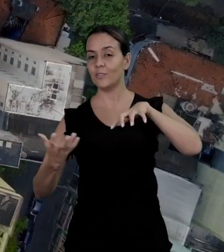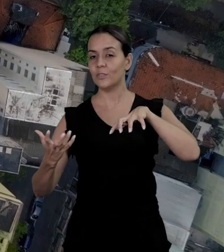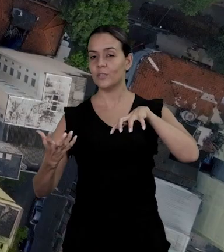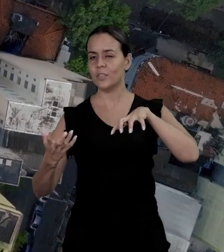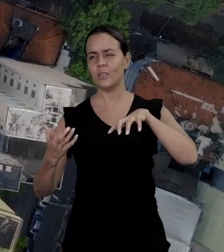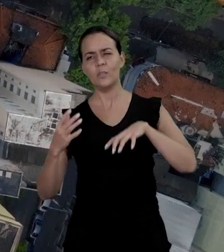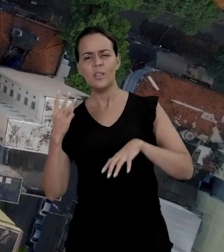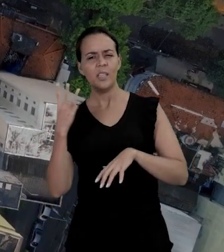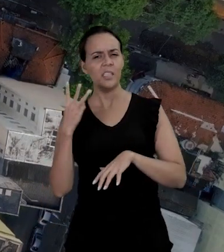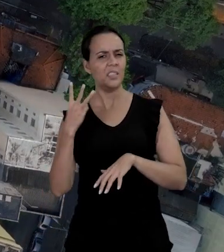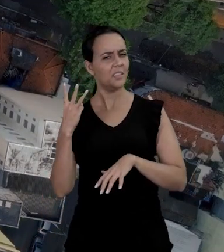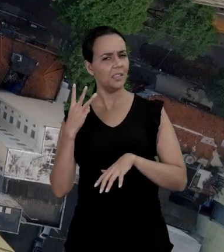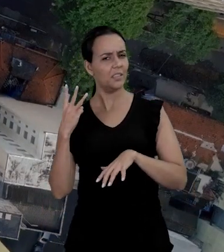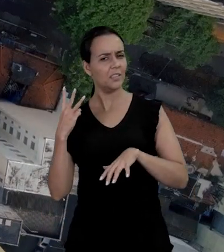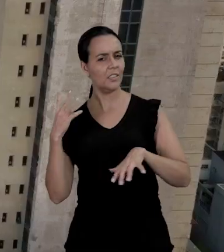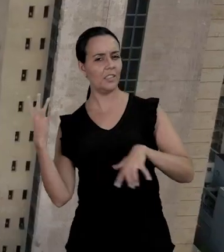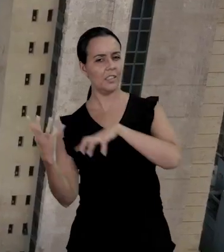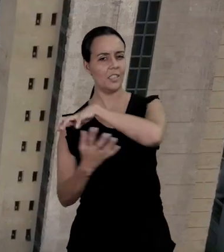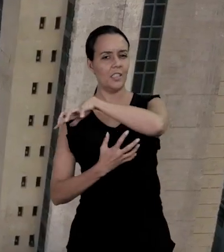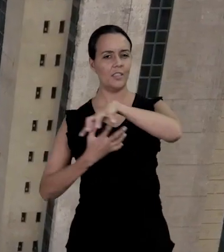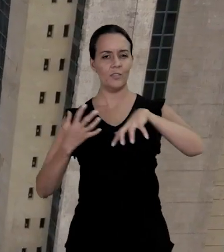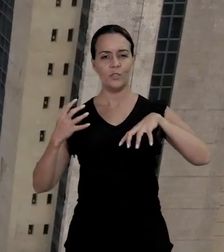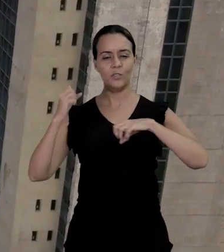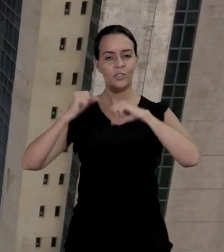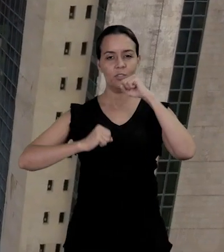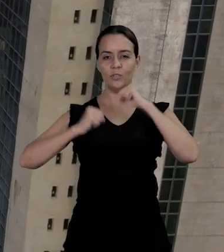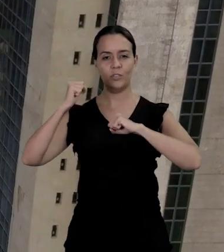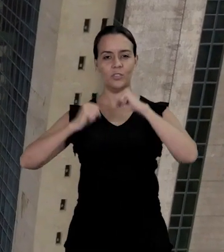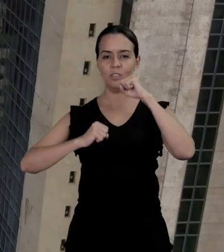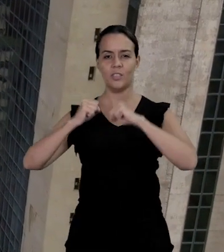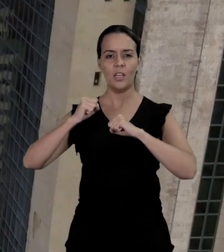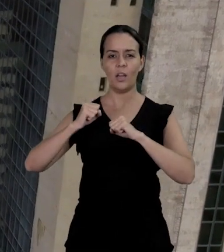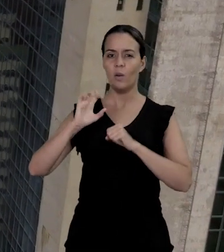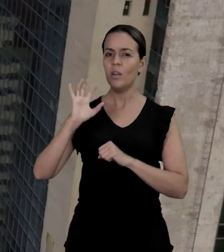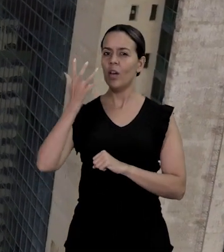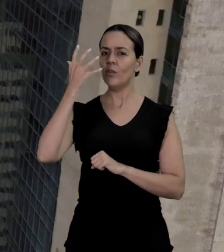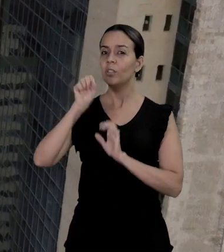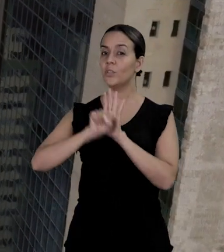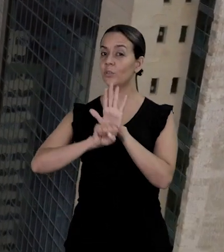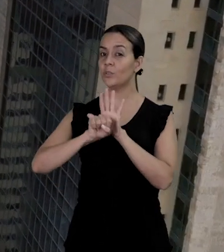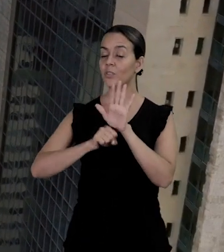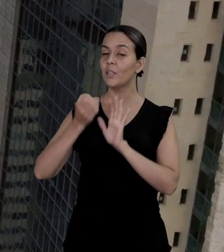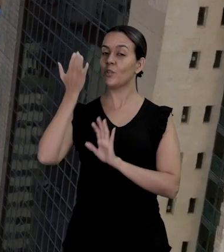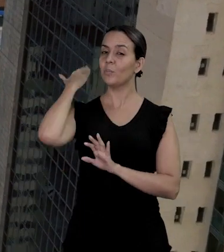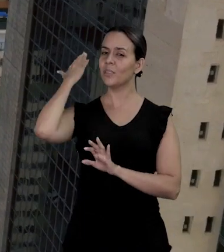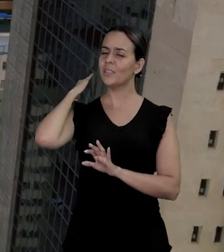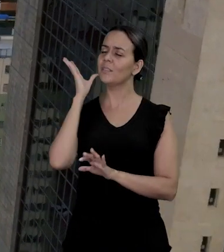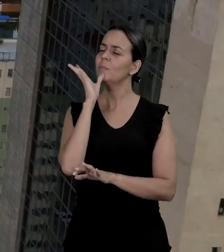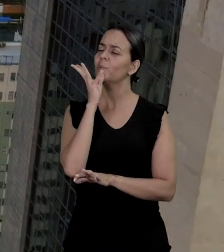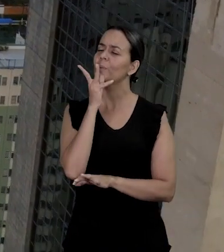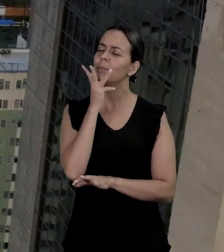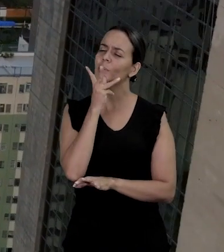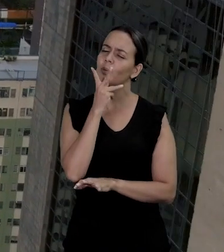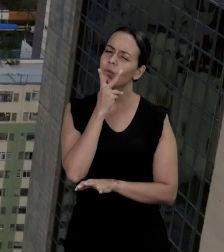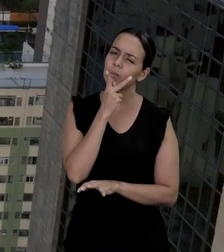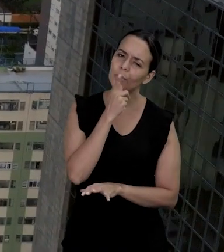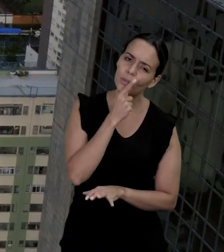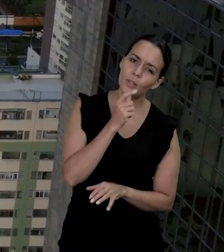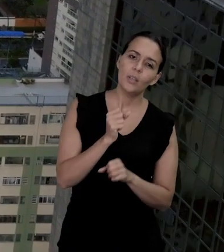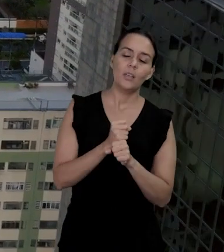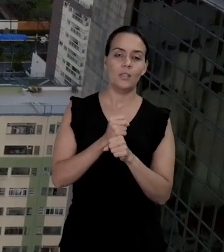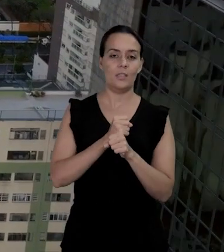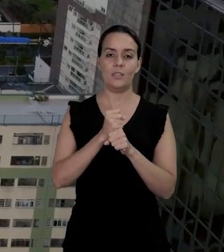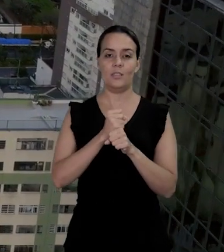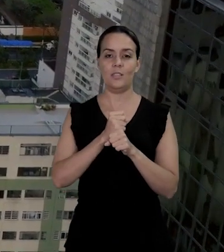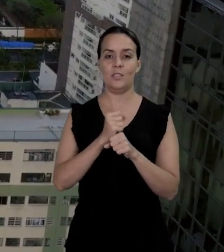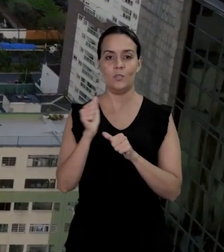passado, ela demorou décadas para mudar. Agora que a gente está vivendo a era cognitiva, a quarta revolução industrial, né, nesse